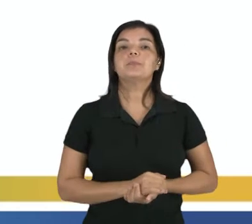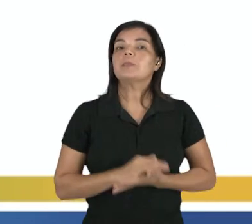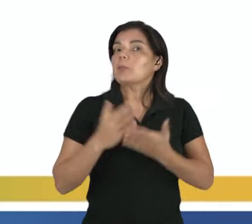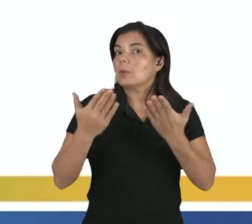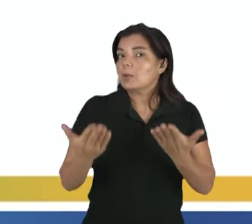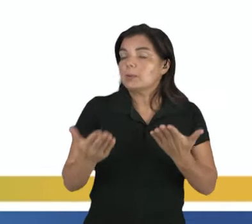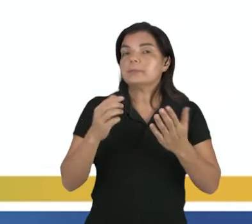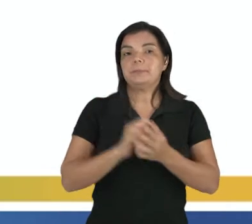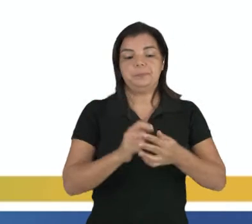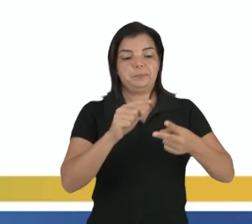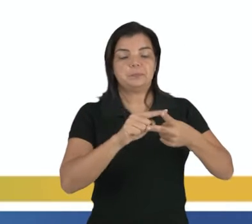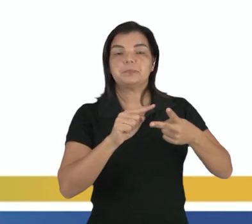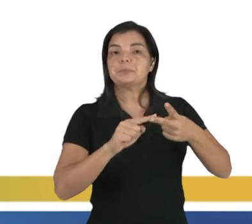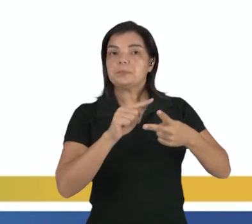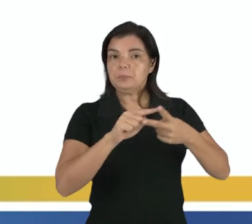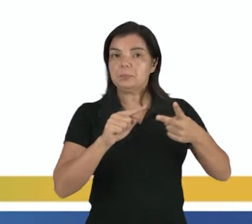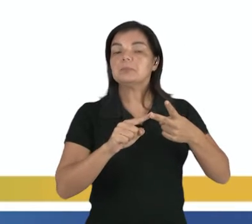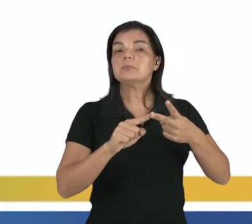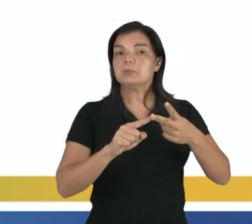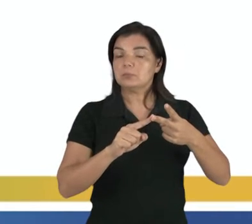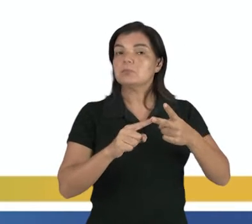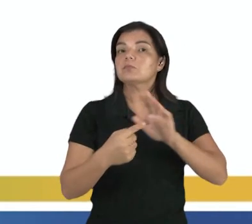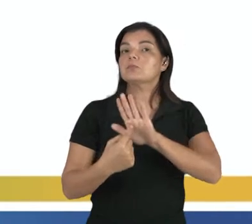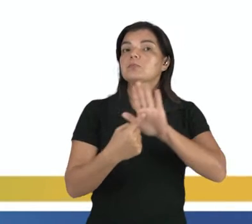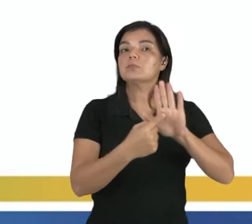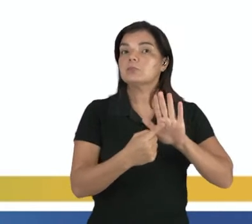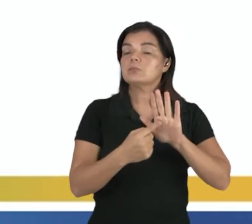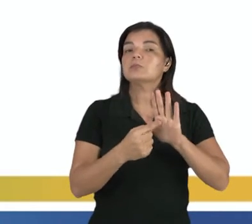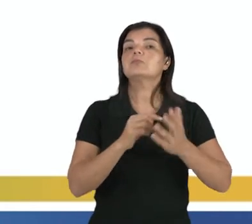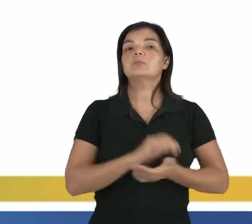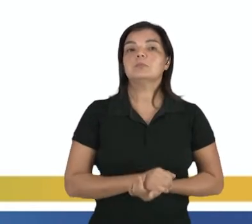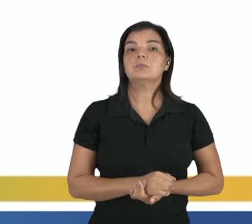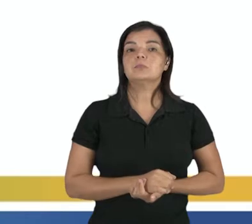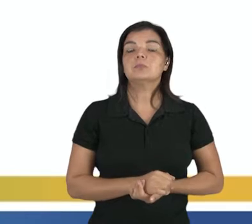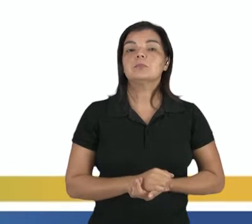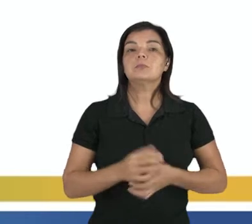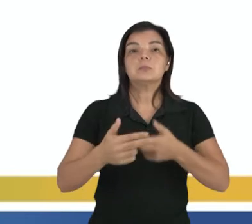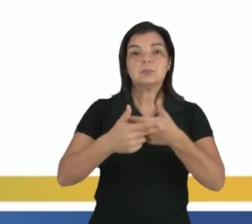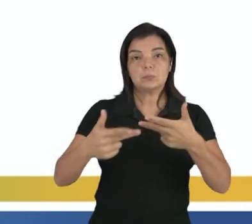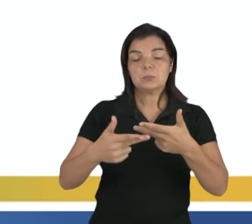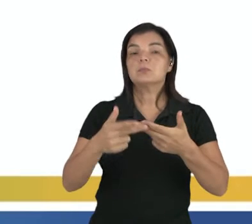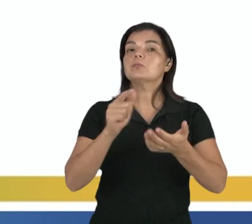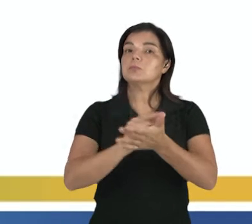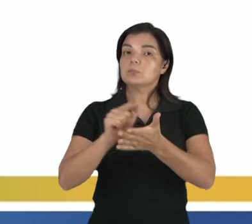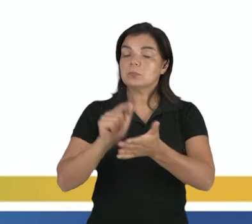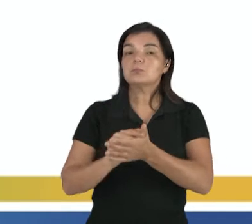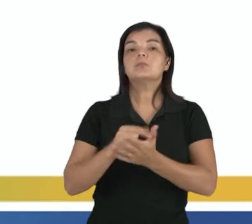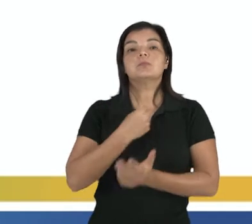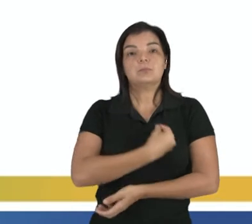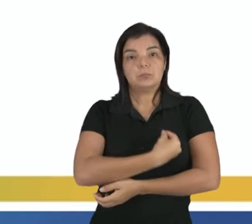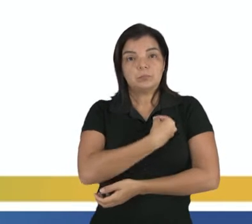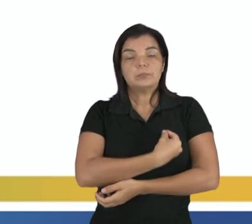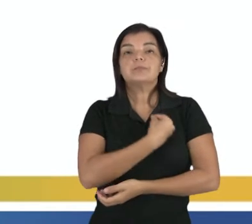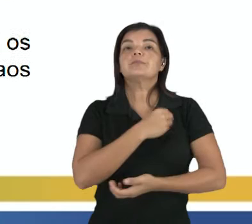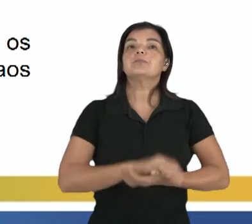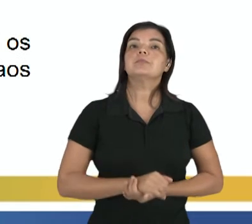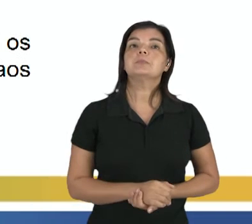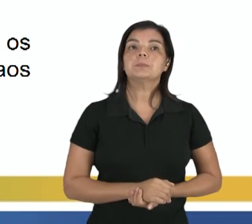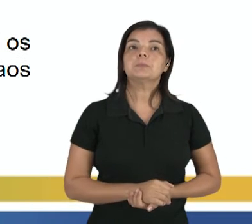Então, esses dois fatores, eles mostram as condições sanitárias em que as pessoas estão